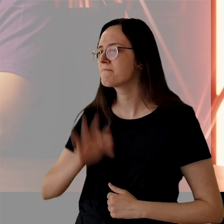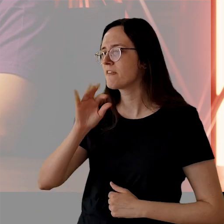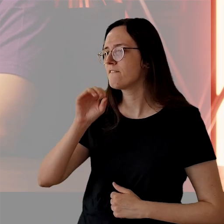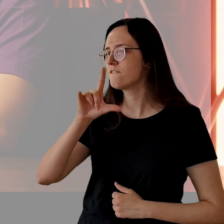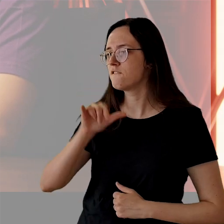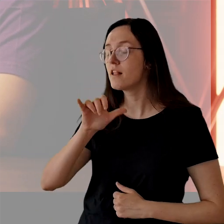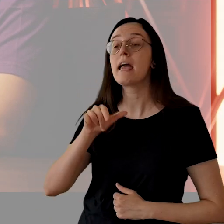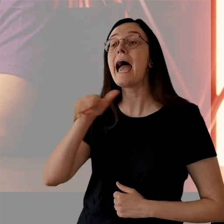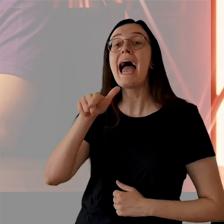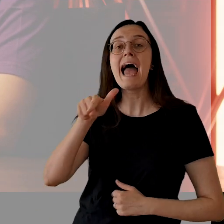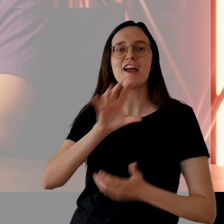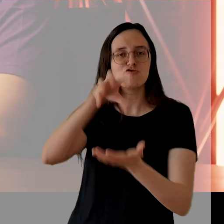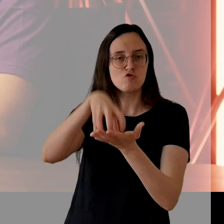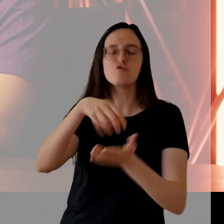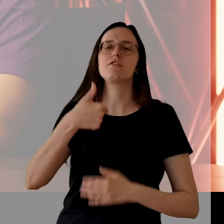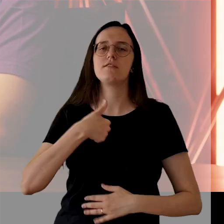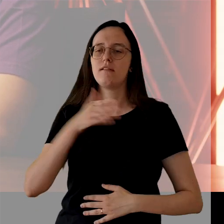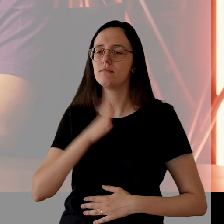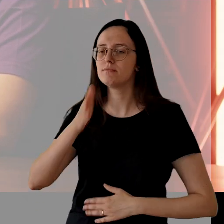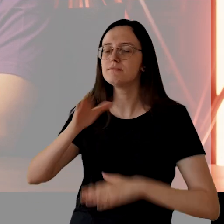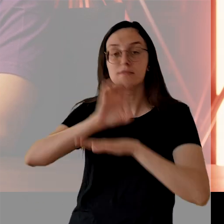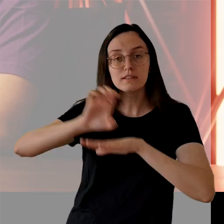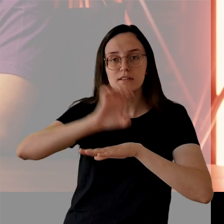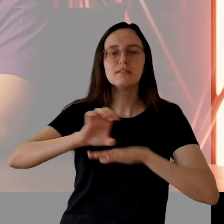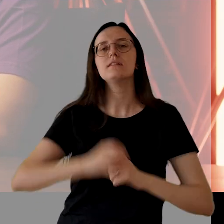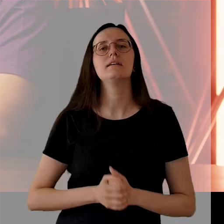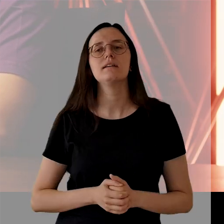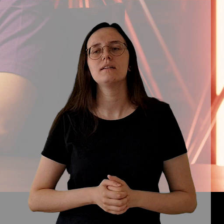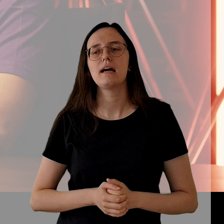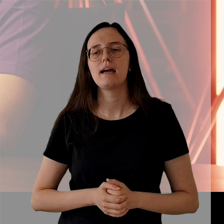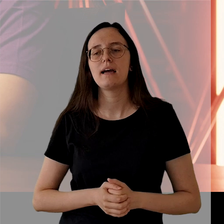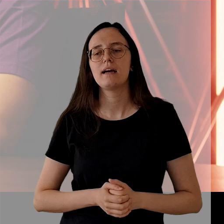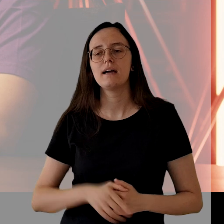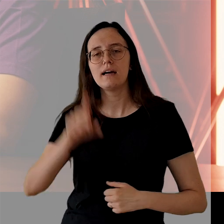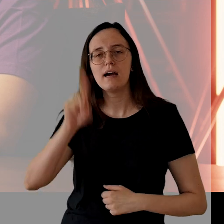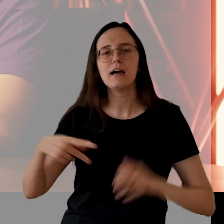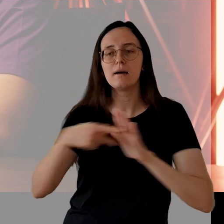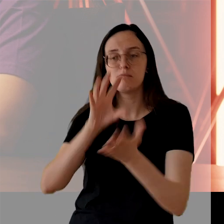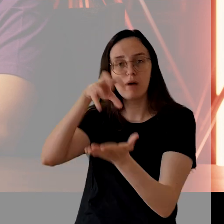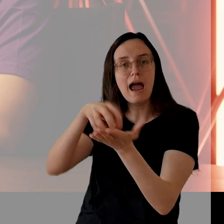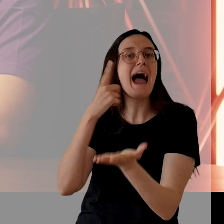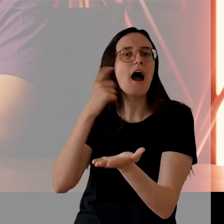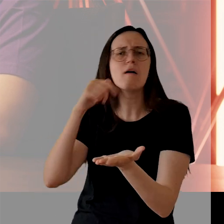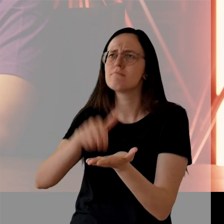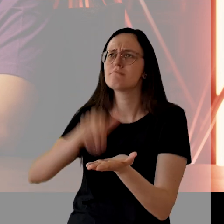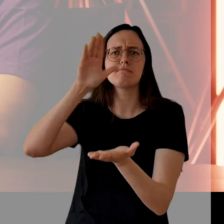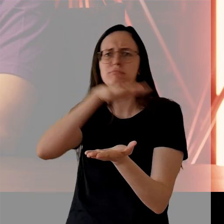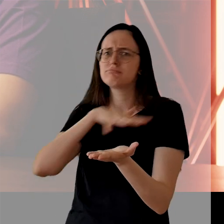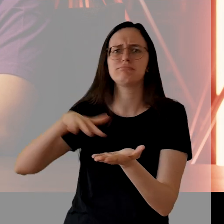que eu fui fazer um estágio, né? É a 927 Audio, que é um dos maiores estúdios